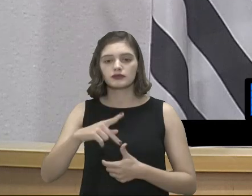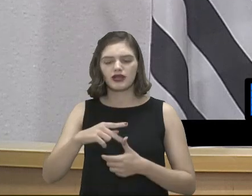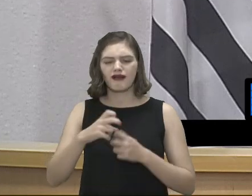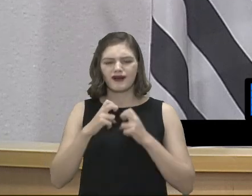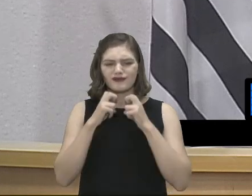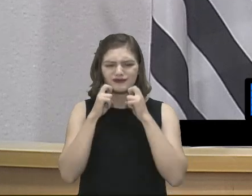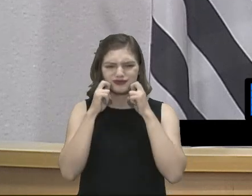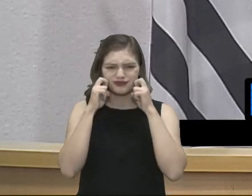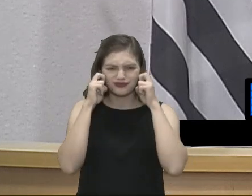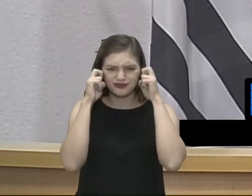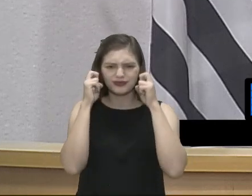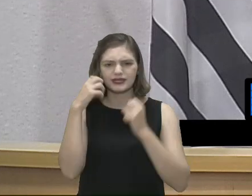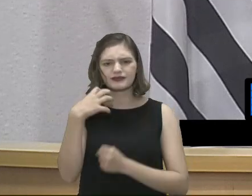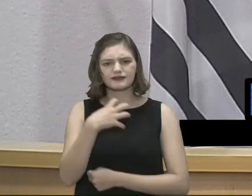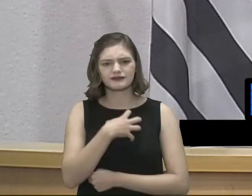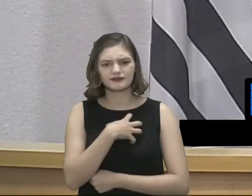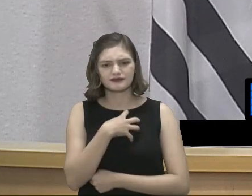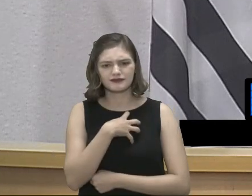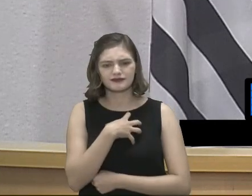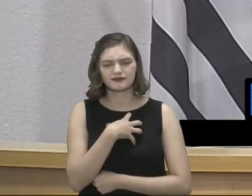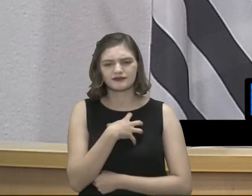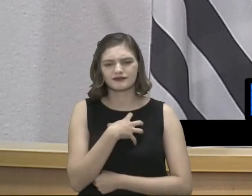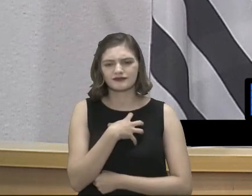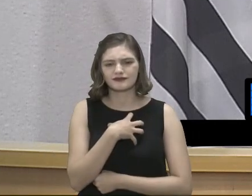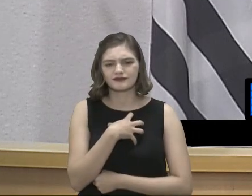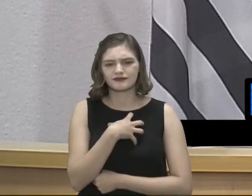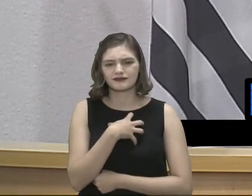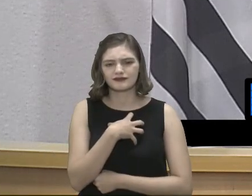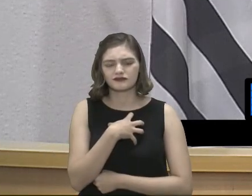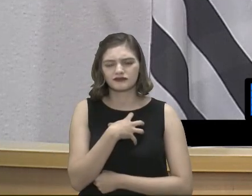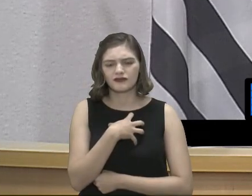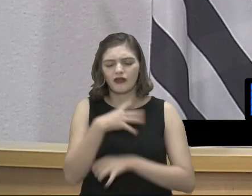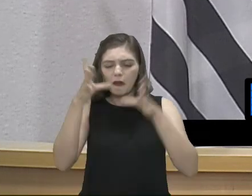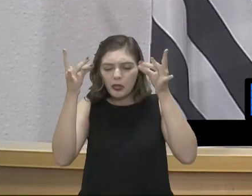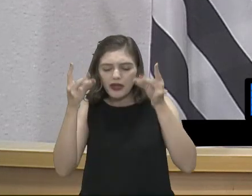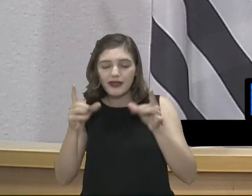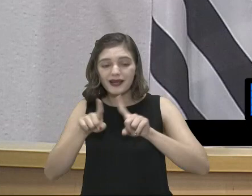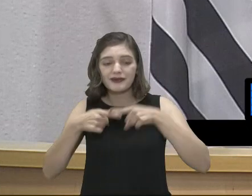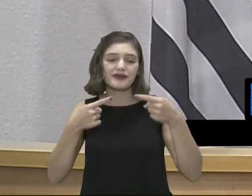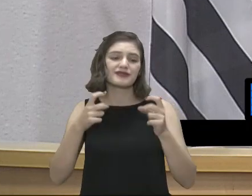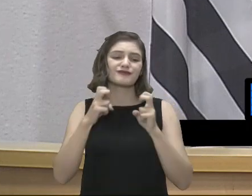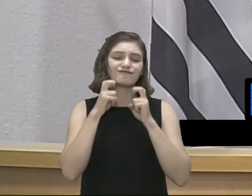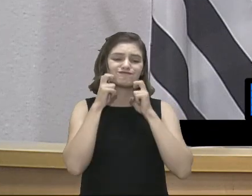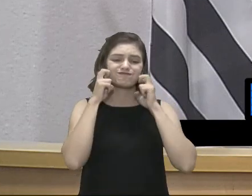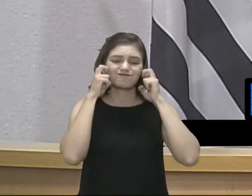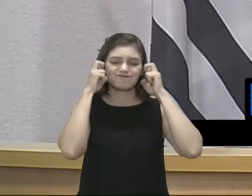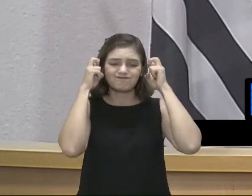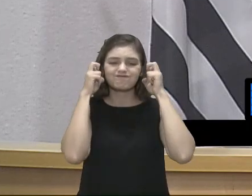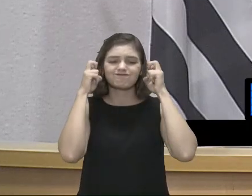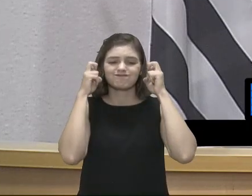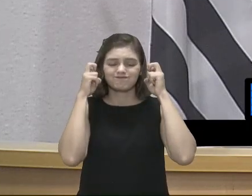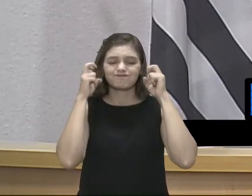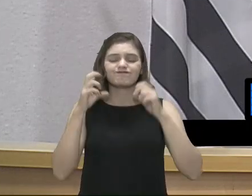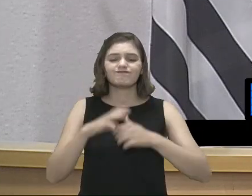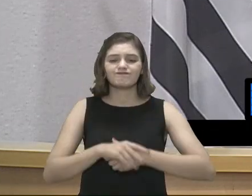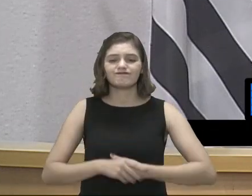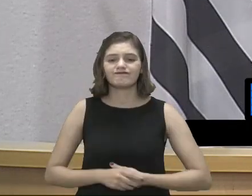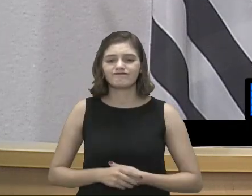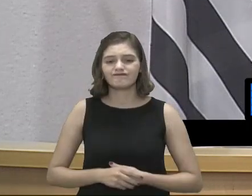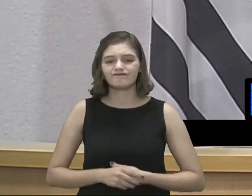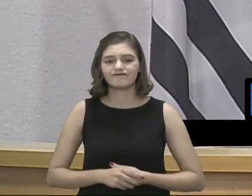vergonha que eu sentia é um detalhe, mas era uma vergonha bem grande de